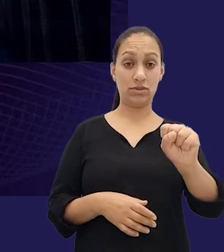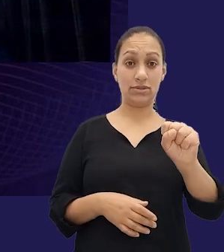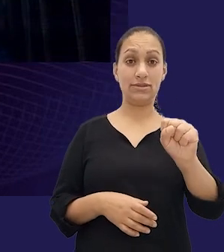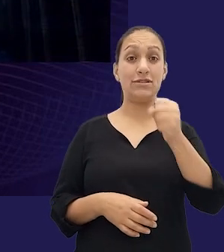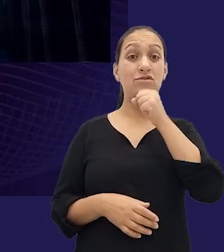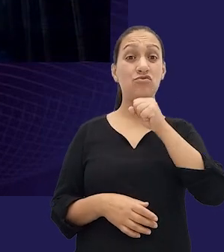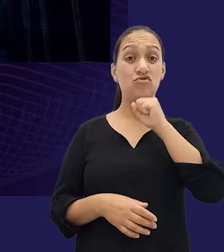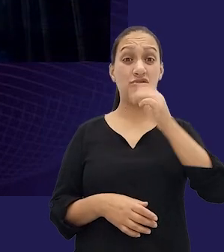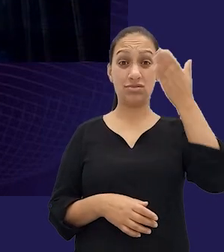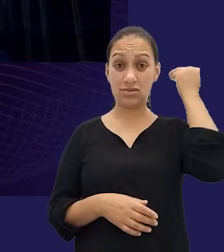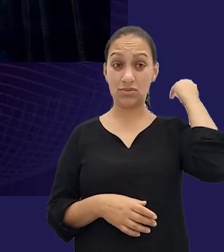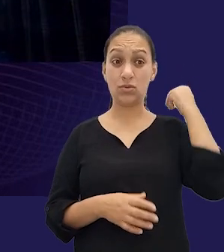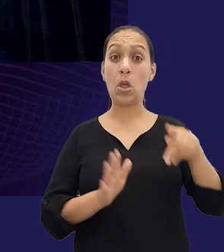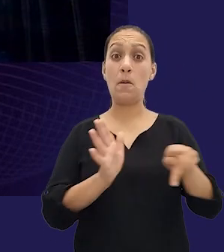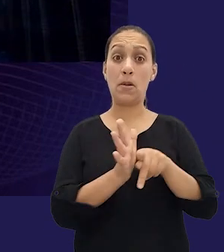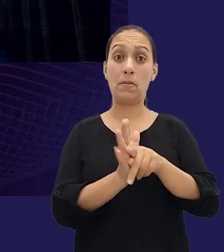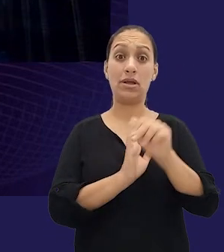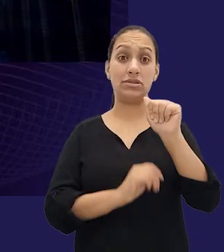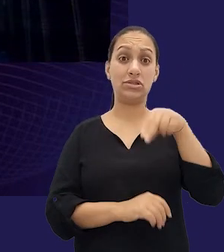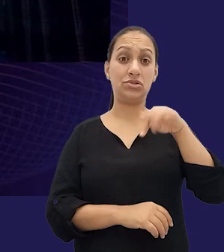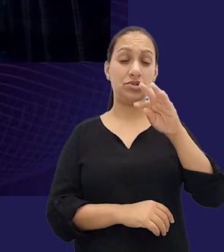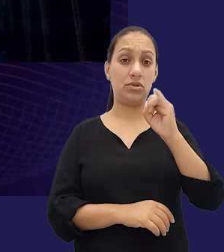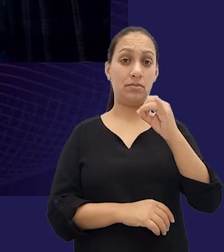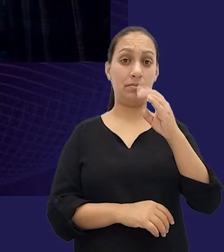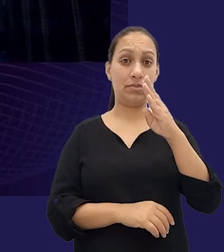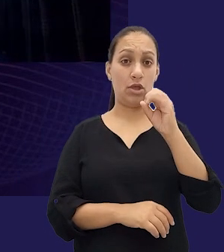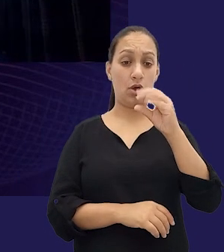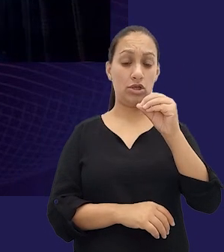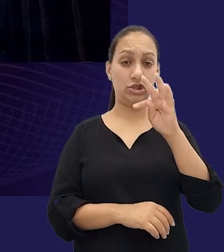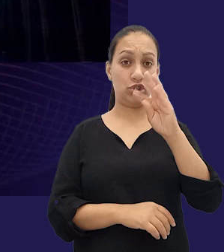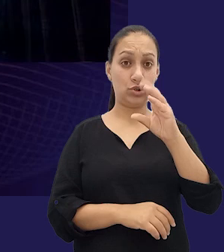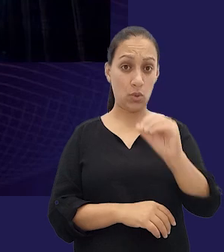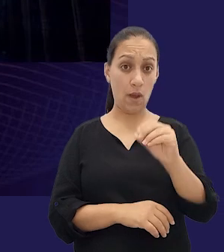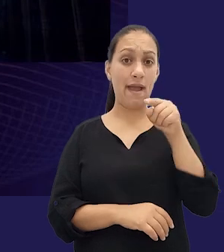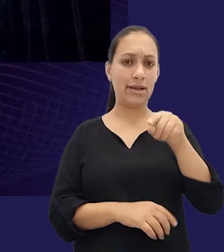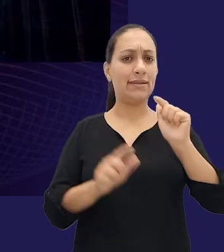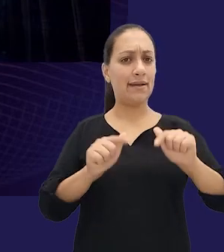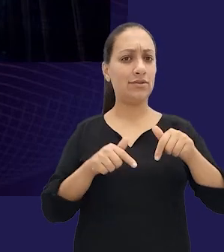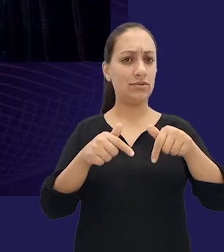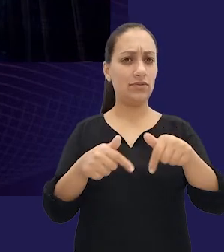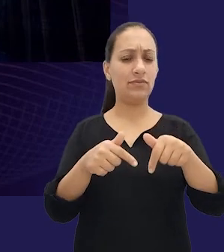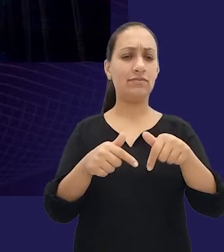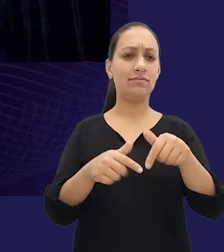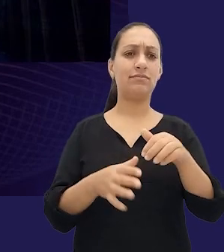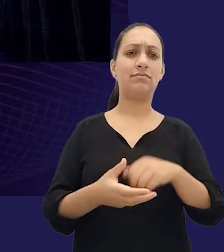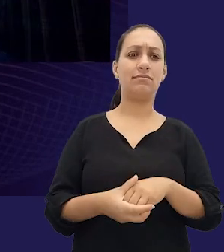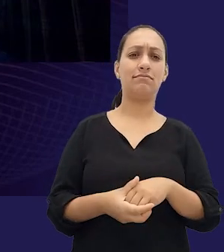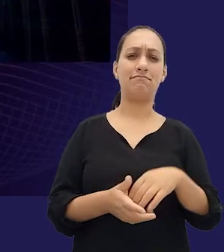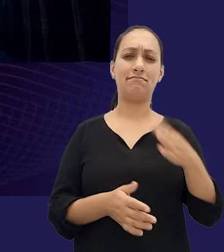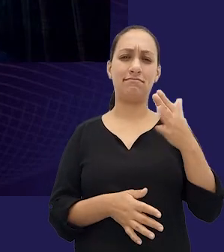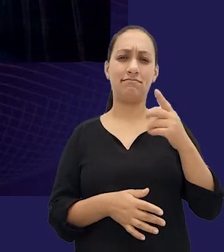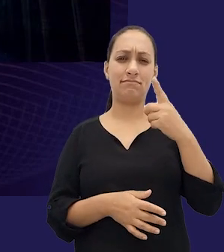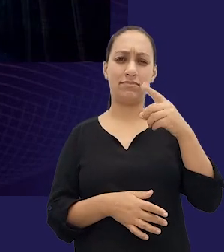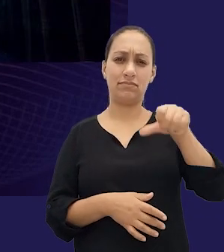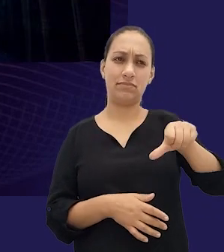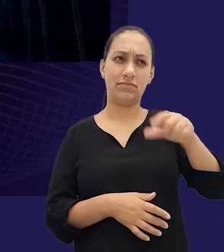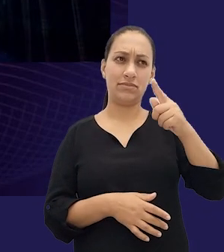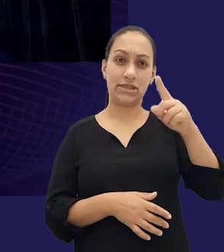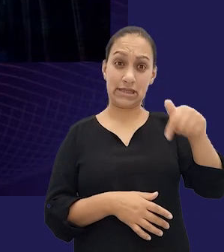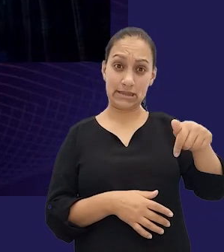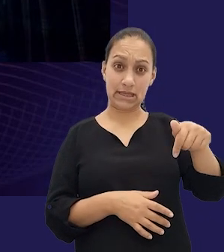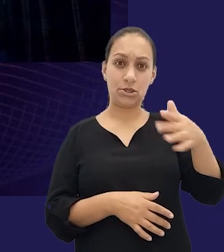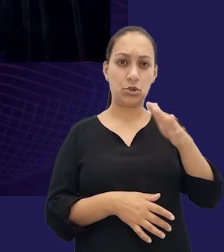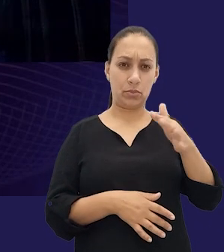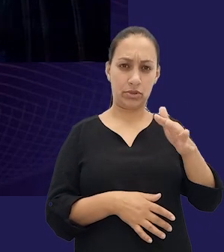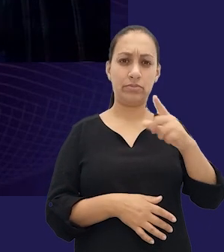próprios antibióticos, tá? Eles são realmente muito antigos, são daí da 1917, mais ou